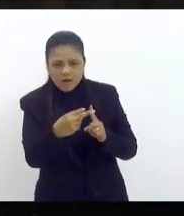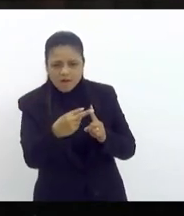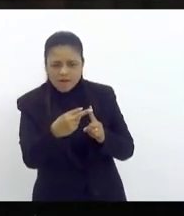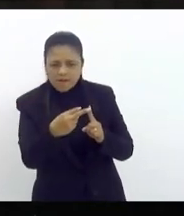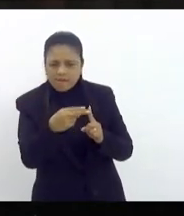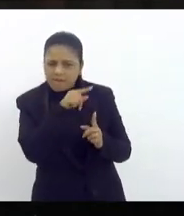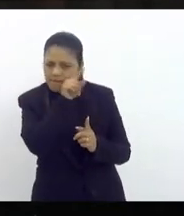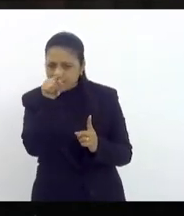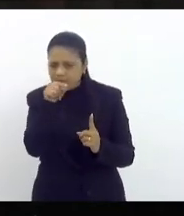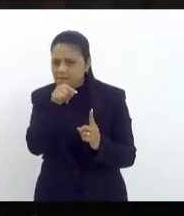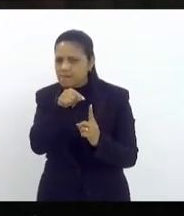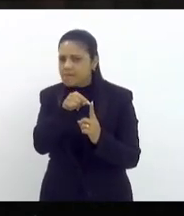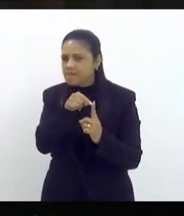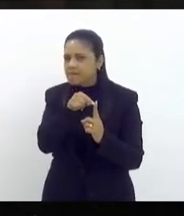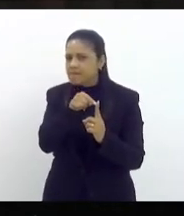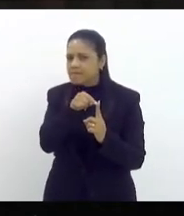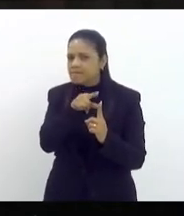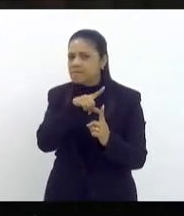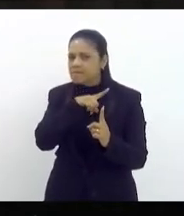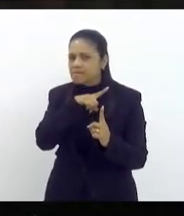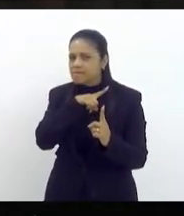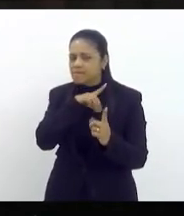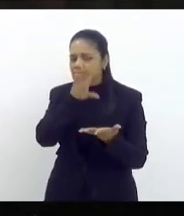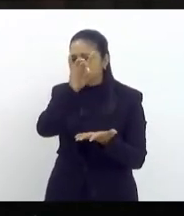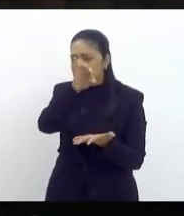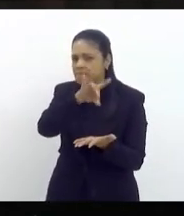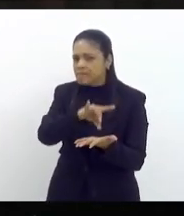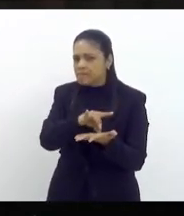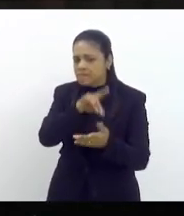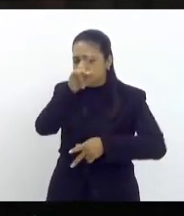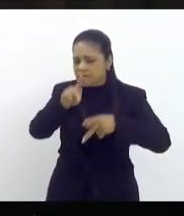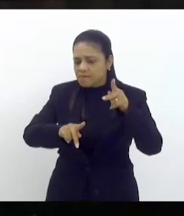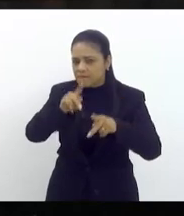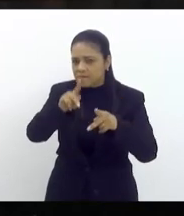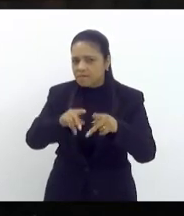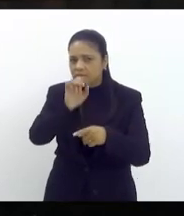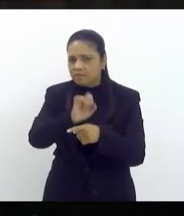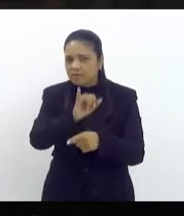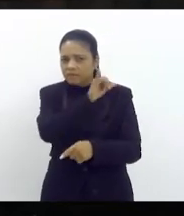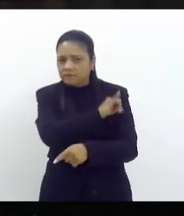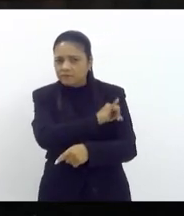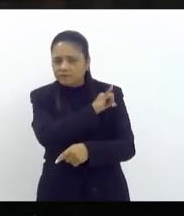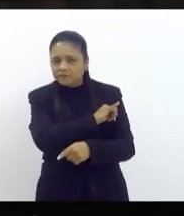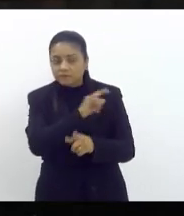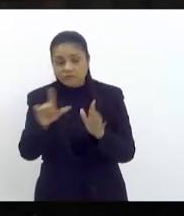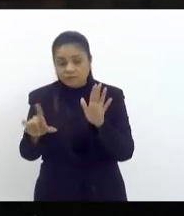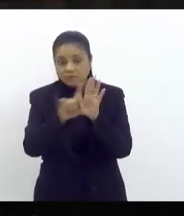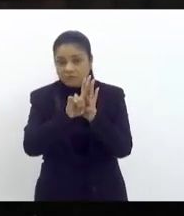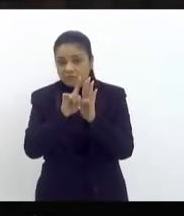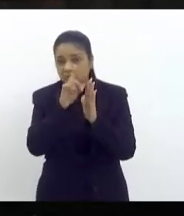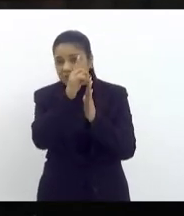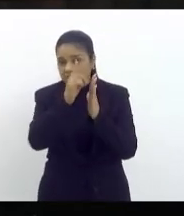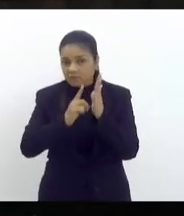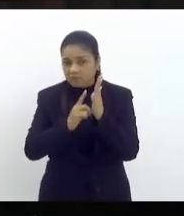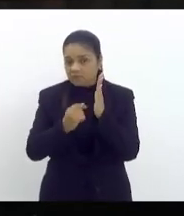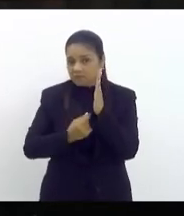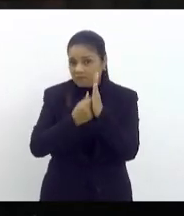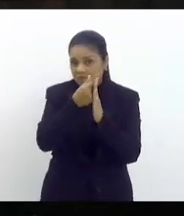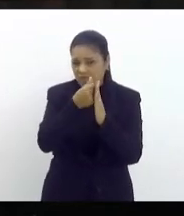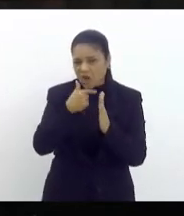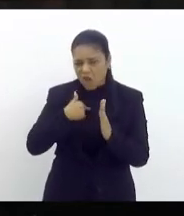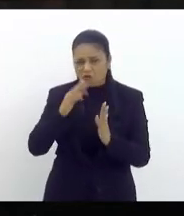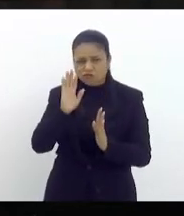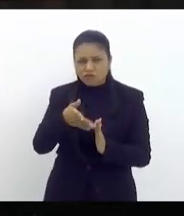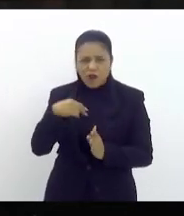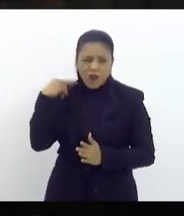olhar pontual sobre a realidade do Rio de Janeiro lei de diretrizes orçamentárias eu que fui vereador e que